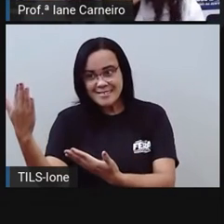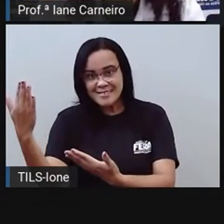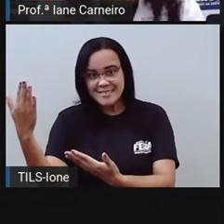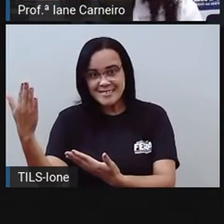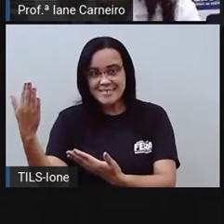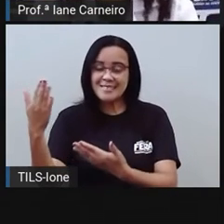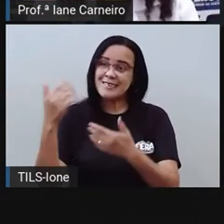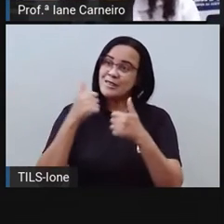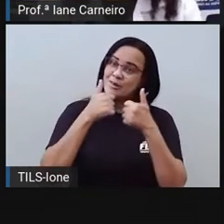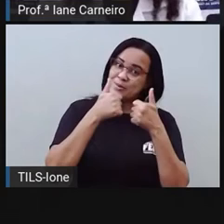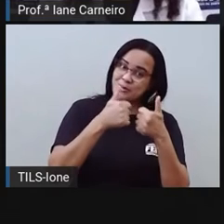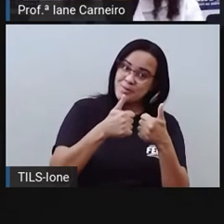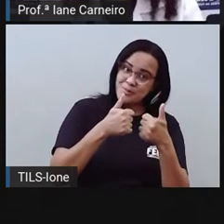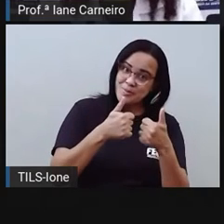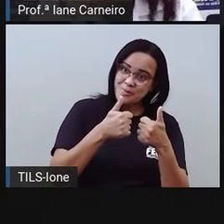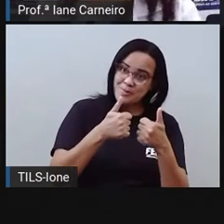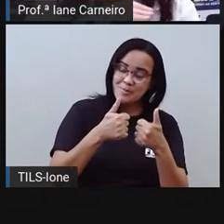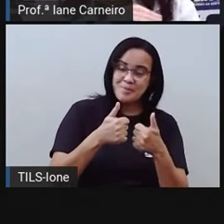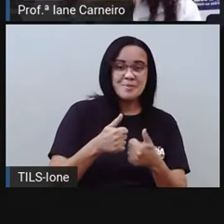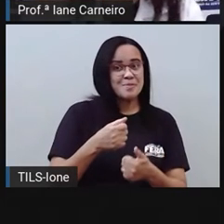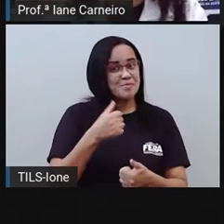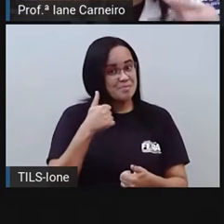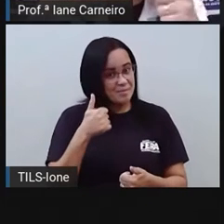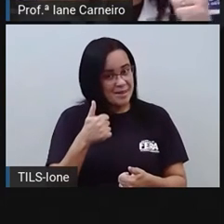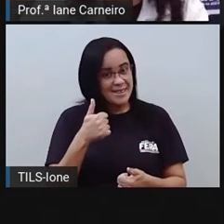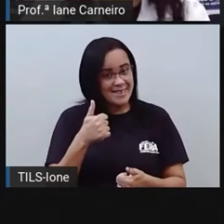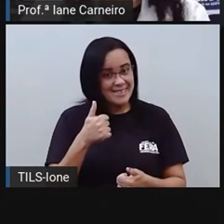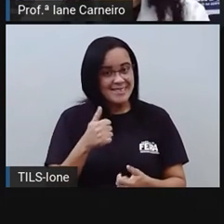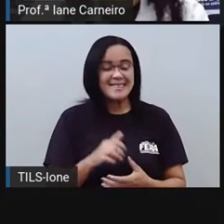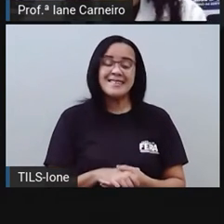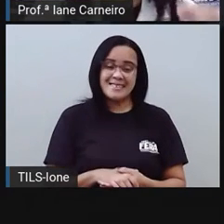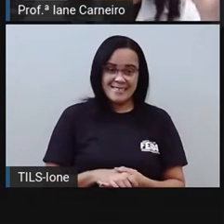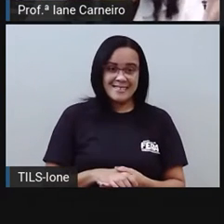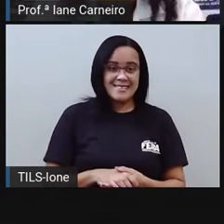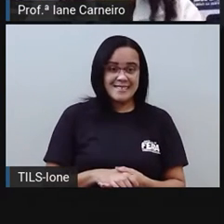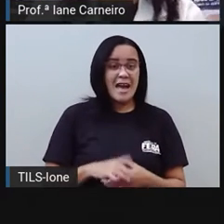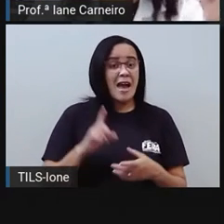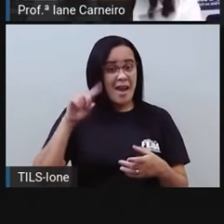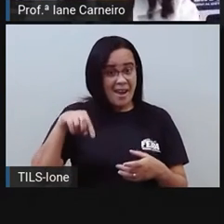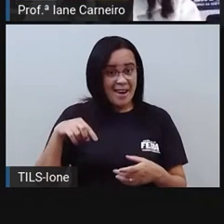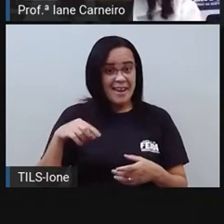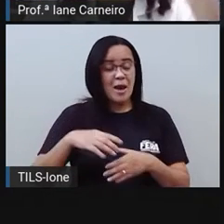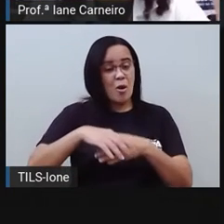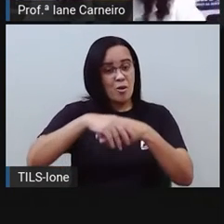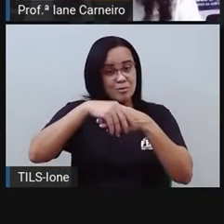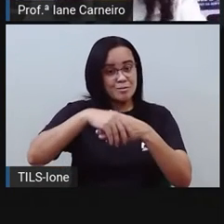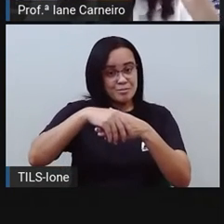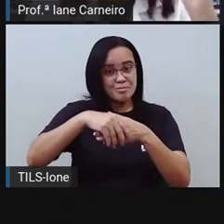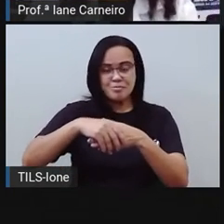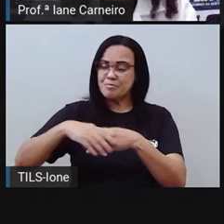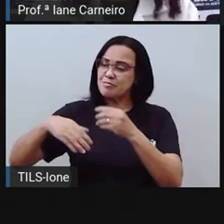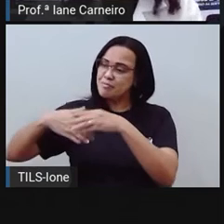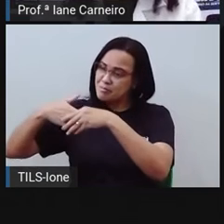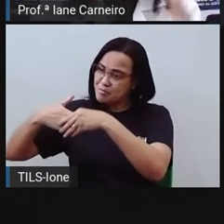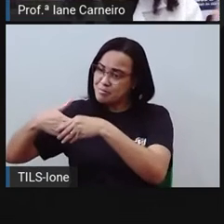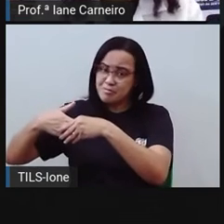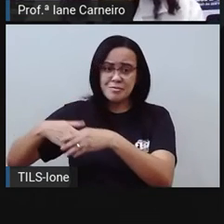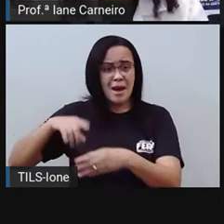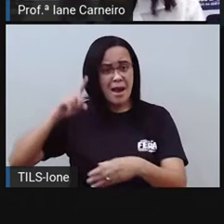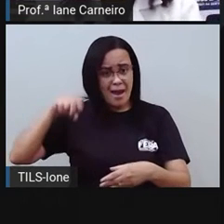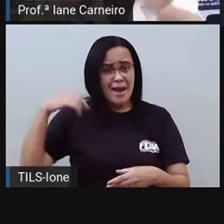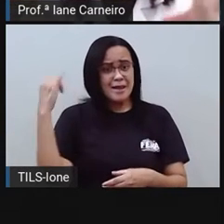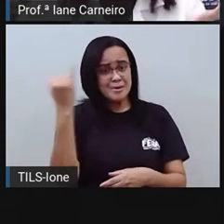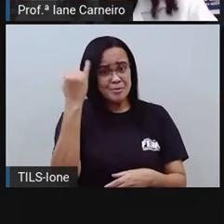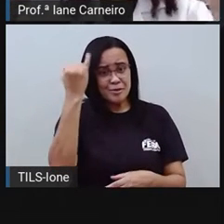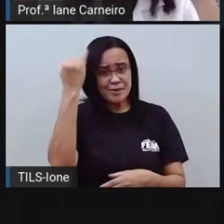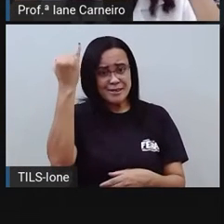do interior, antigamente, né, quando viam, se encontravam, elas sempre davam um bom dia, boa tarde, boa noite. Aqui a